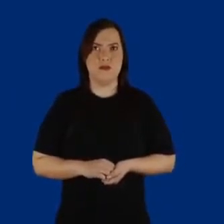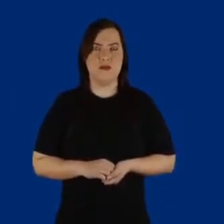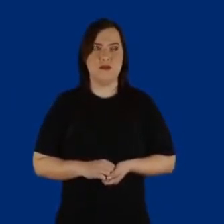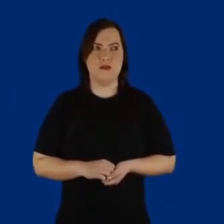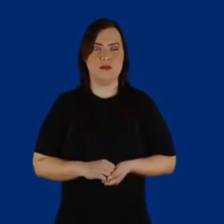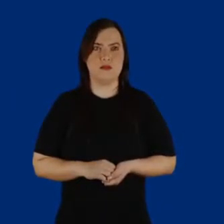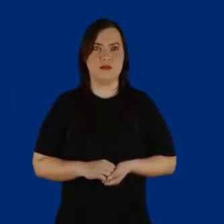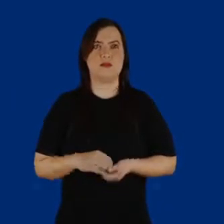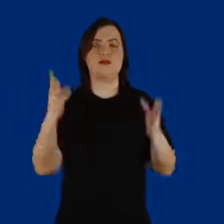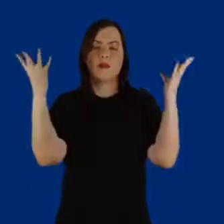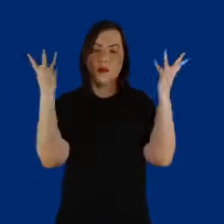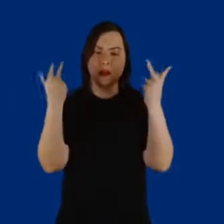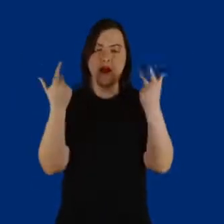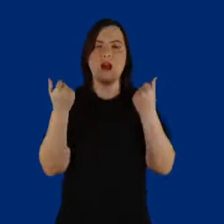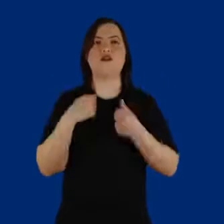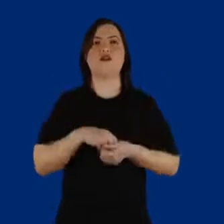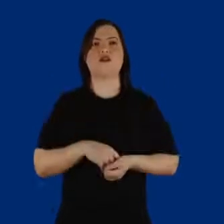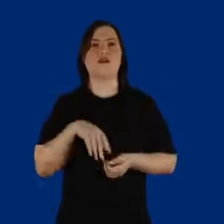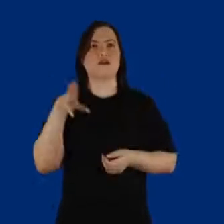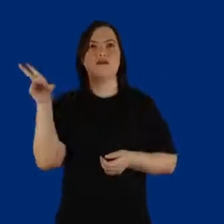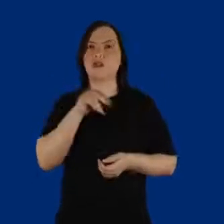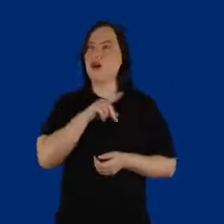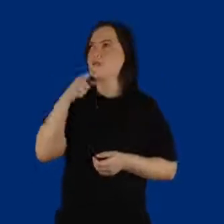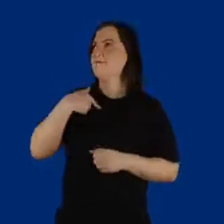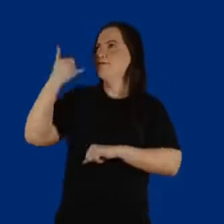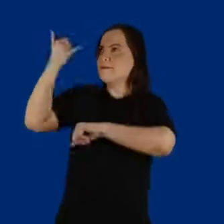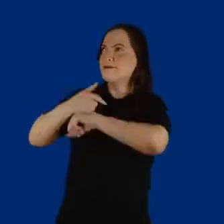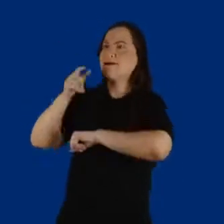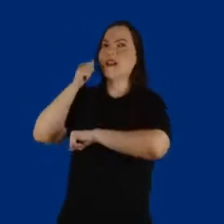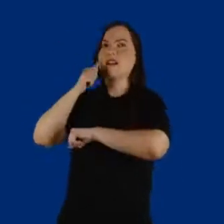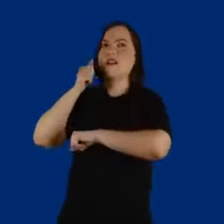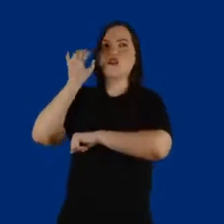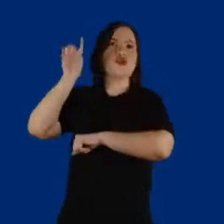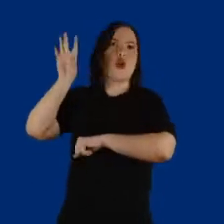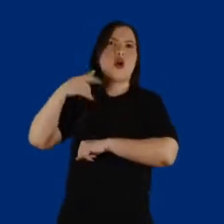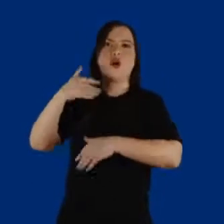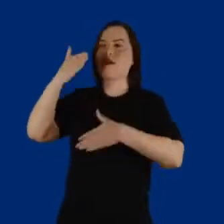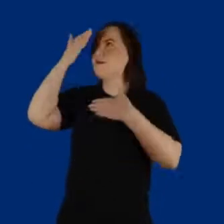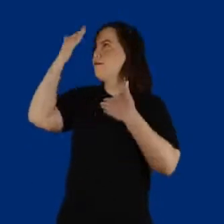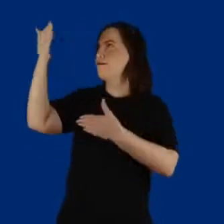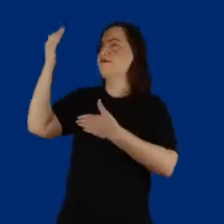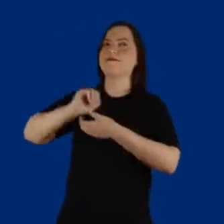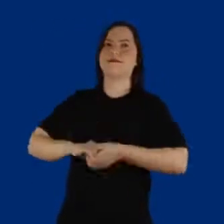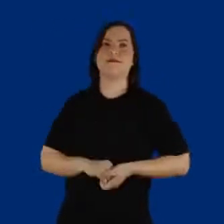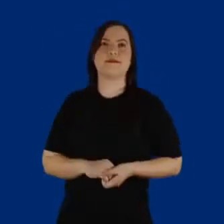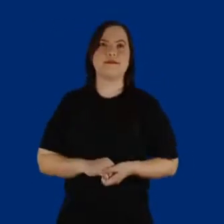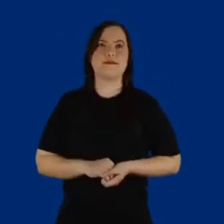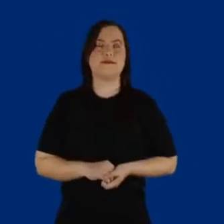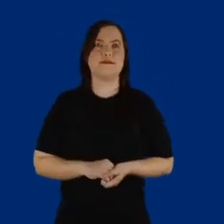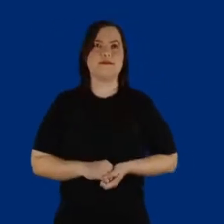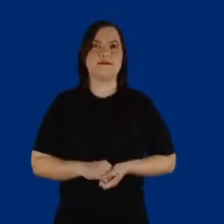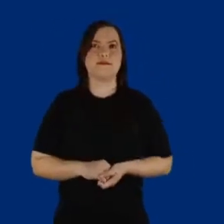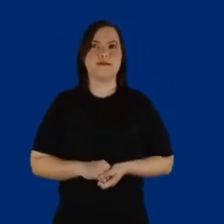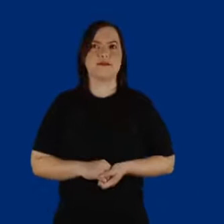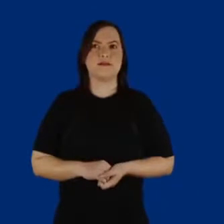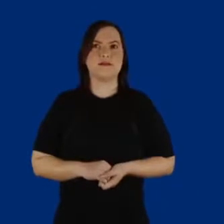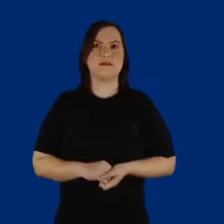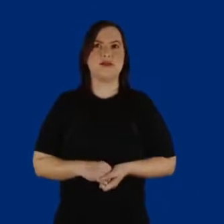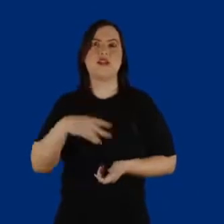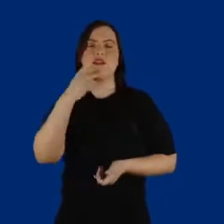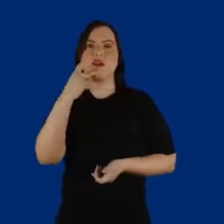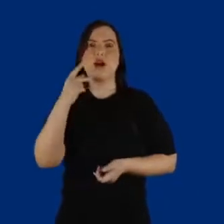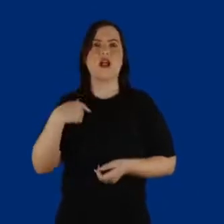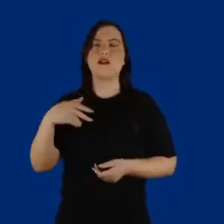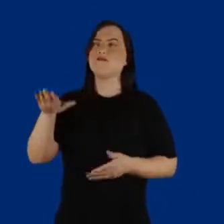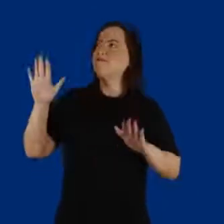olha, maravilhoso. Jesus é minha chefa. Eu tenho que só, né, agradecer a ela e dizer que é